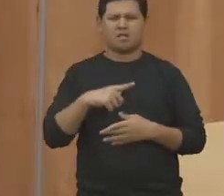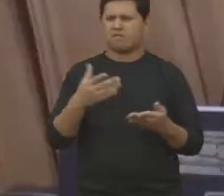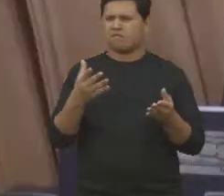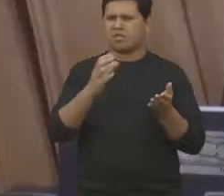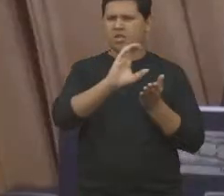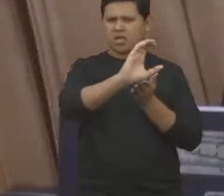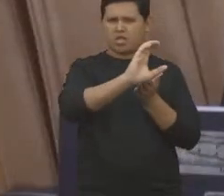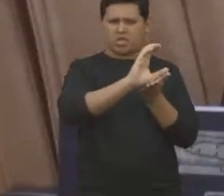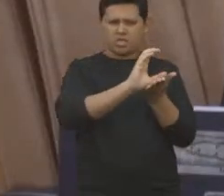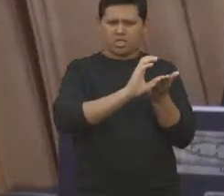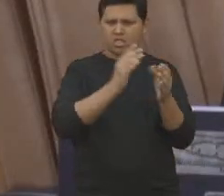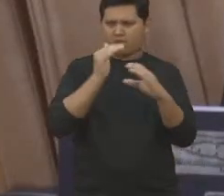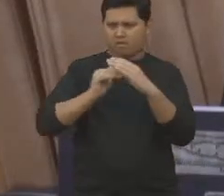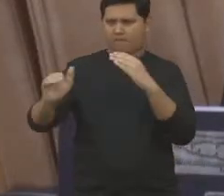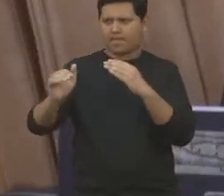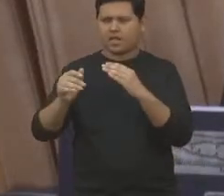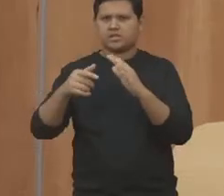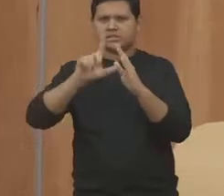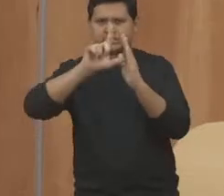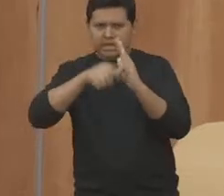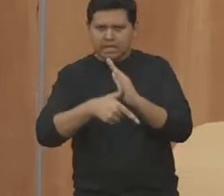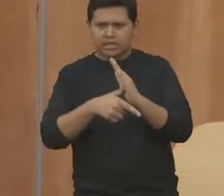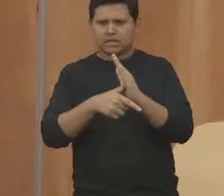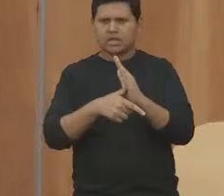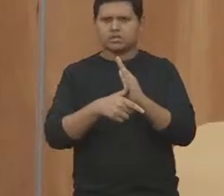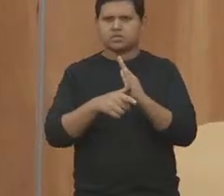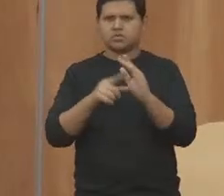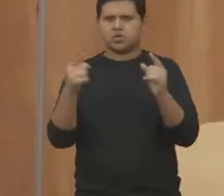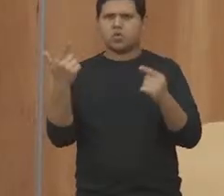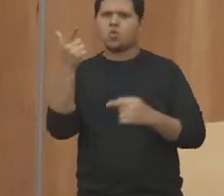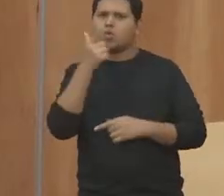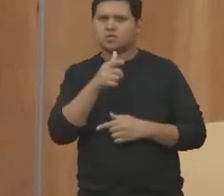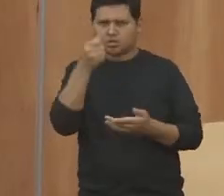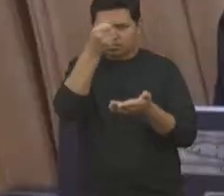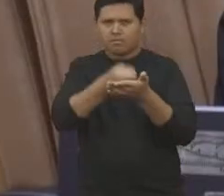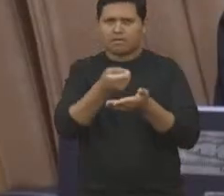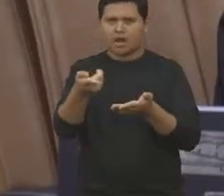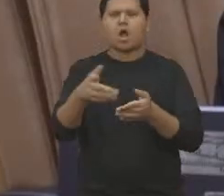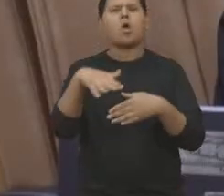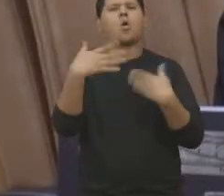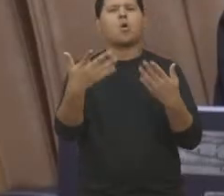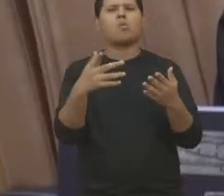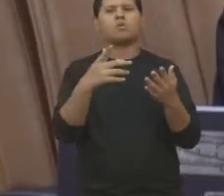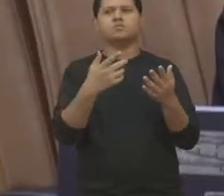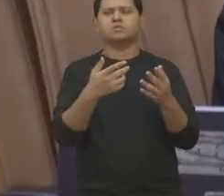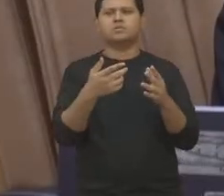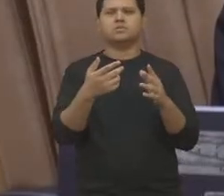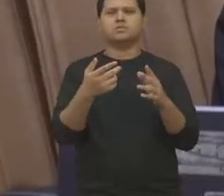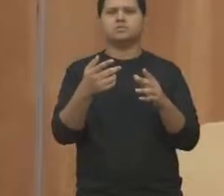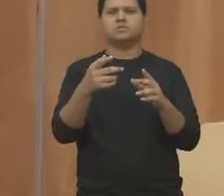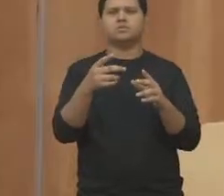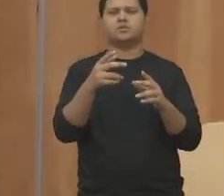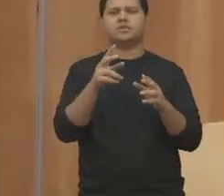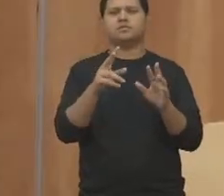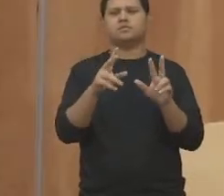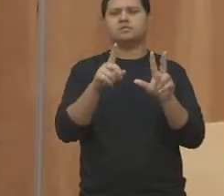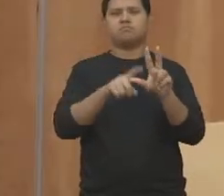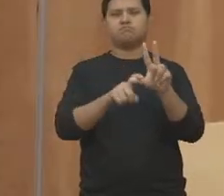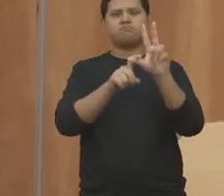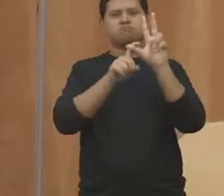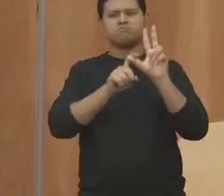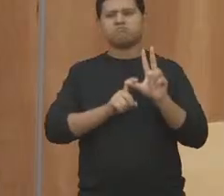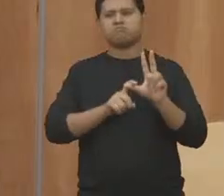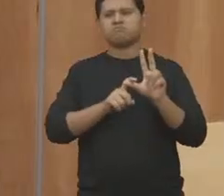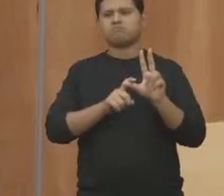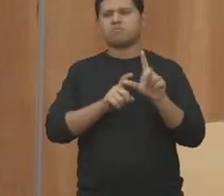repasses que estavam atrasados em 2024? Não foram regularizados. Qual é a dívida atualmente da Prefeitura com a Fundação? Do ano passado foi deixado